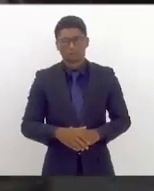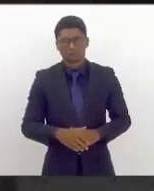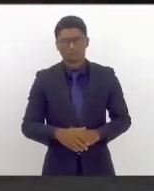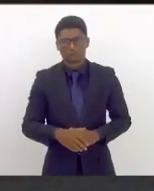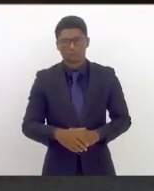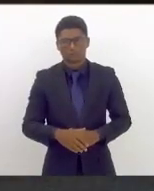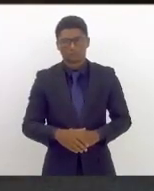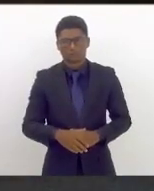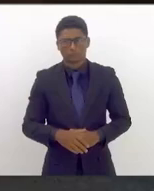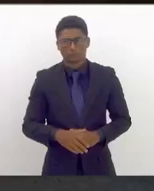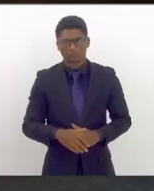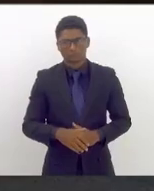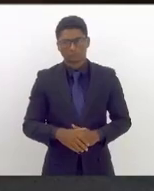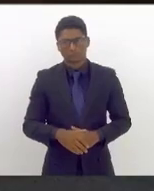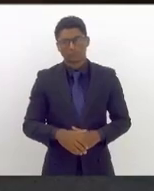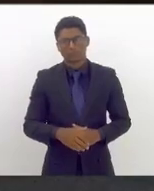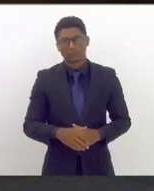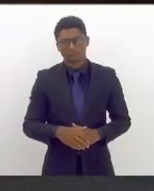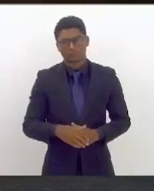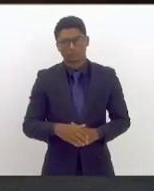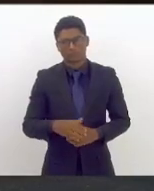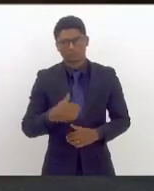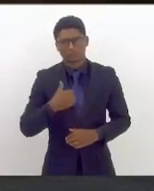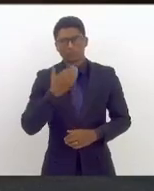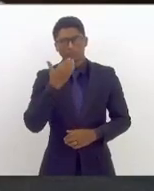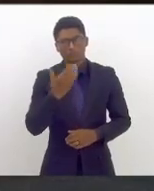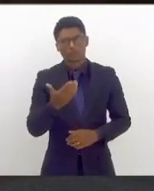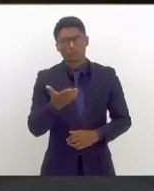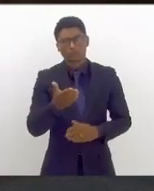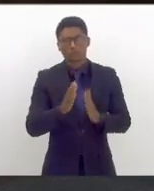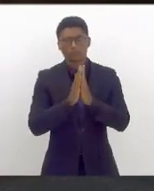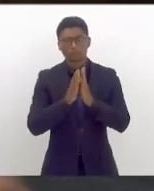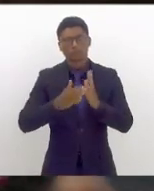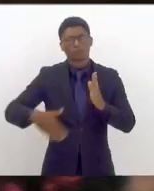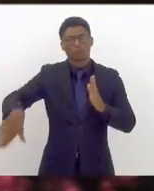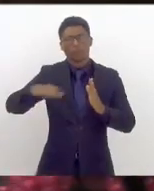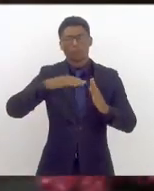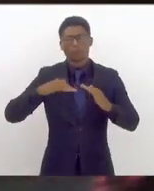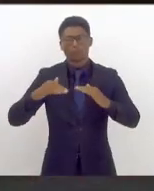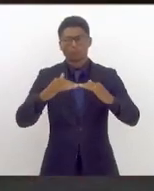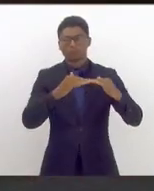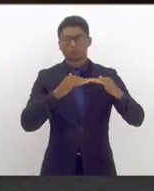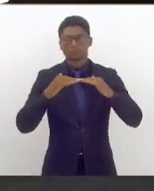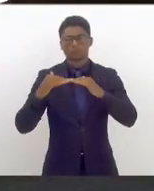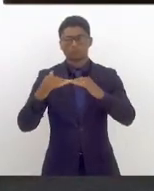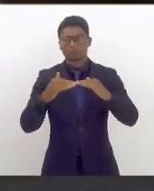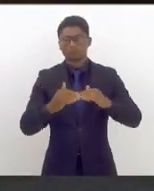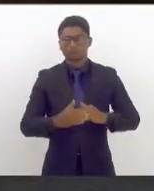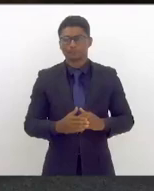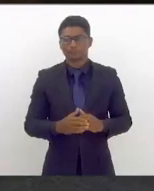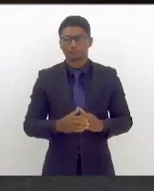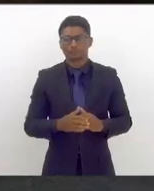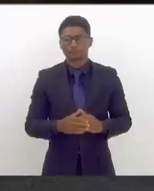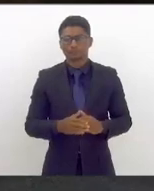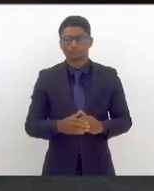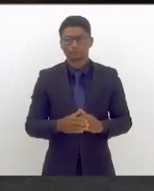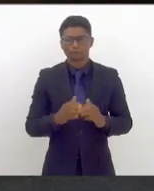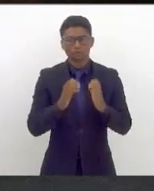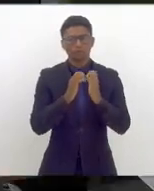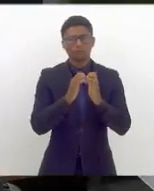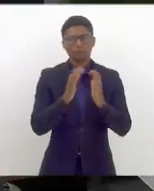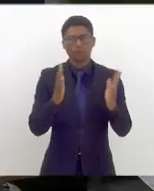vai avançar Você acredita que não pedir pra você antes que a gente chegue no conselho Qual é o nome do local buraco do